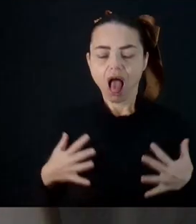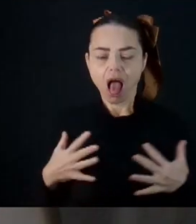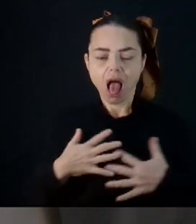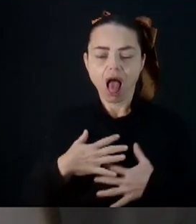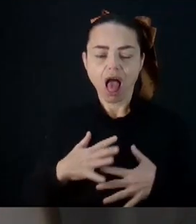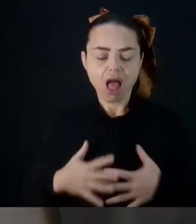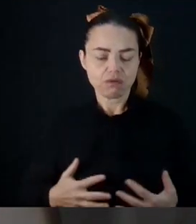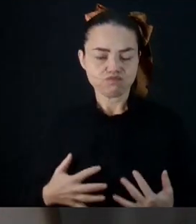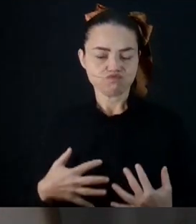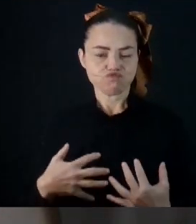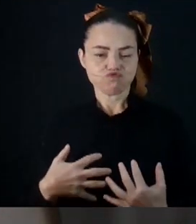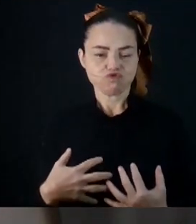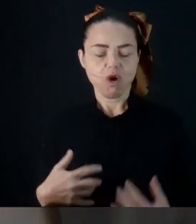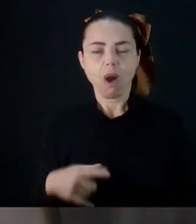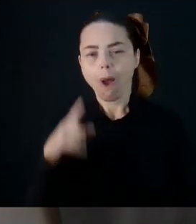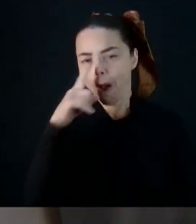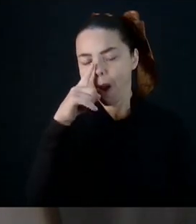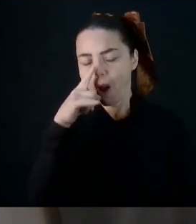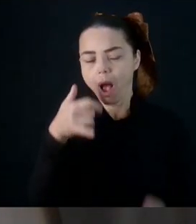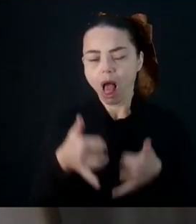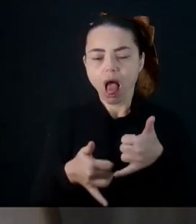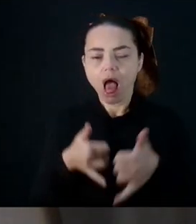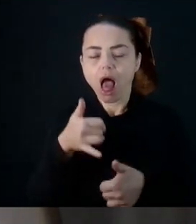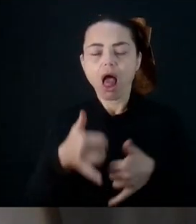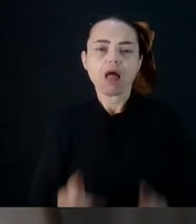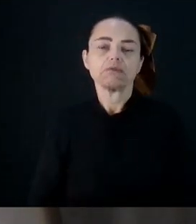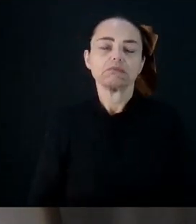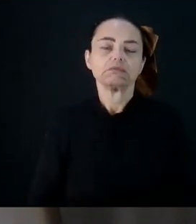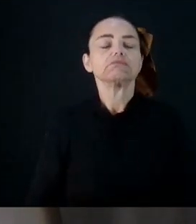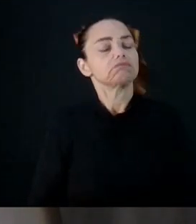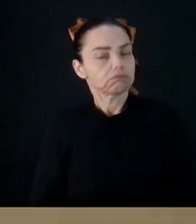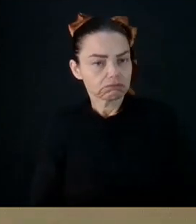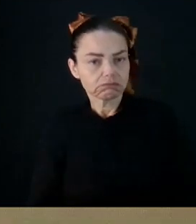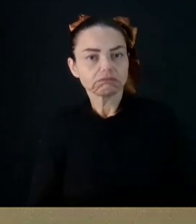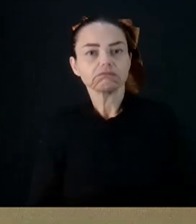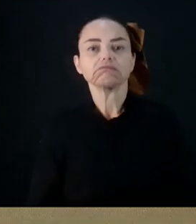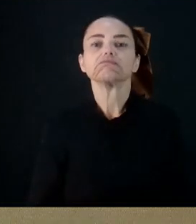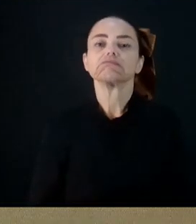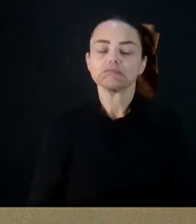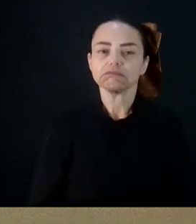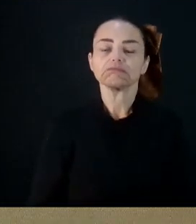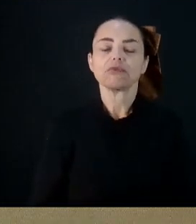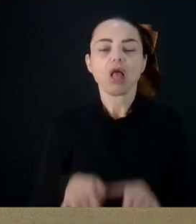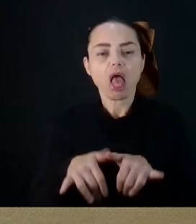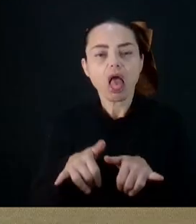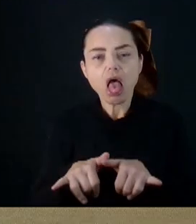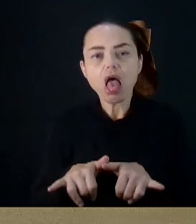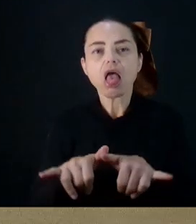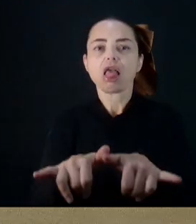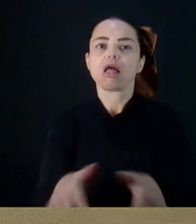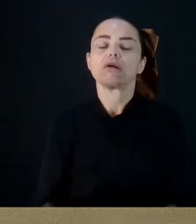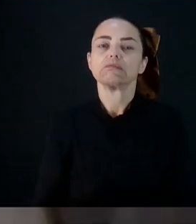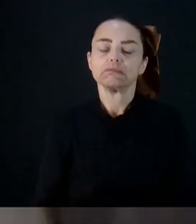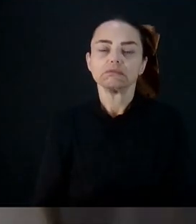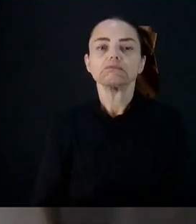criança calça o sapato da mãe, brincar do de pai. panelinha, né? De mercadinho. Isso. Né? A gente vê, né? Que as